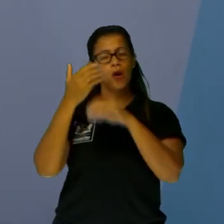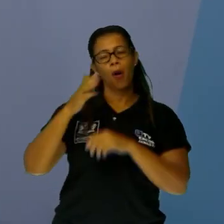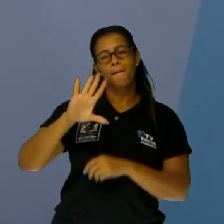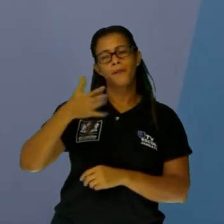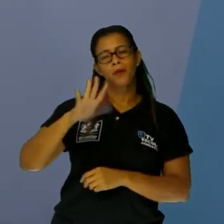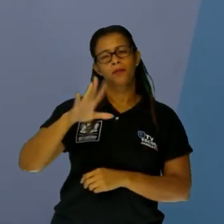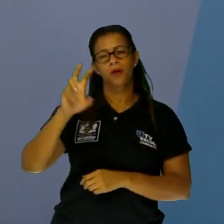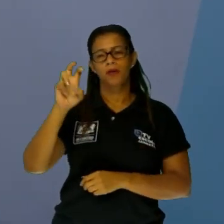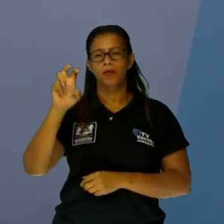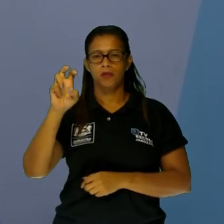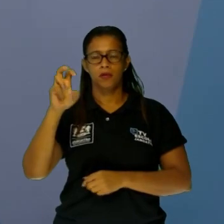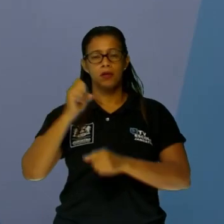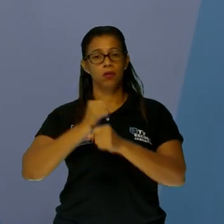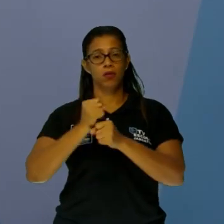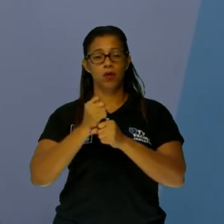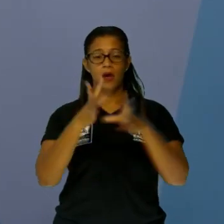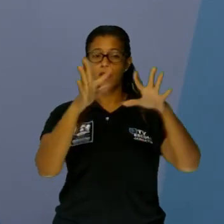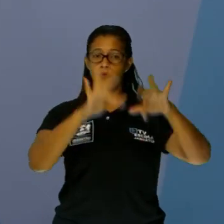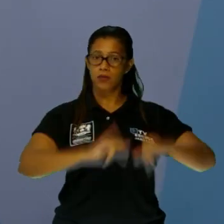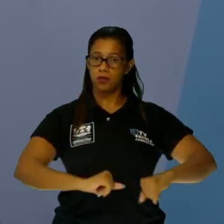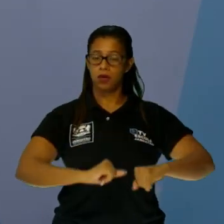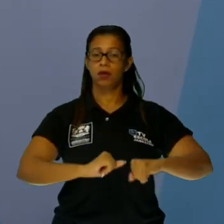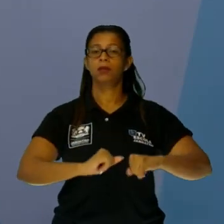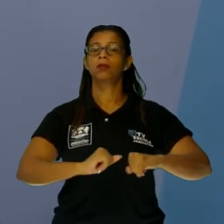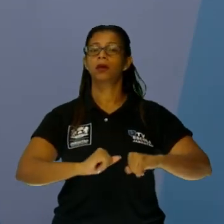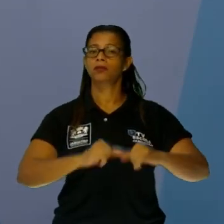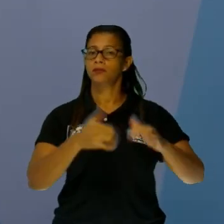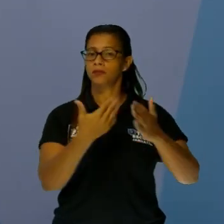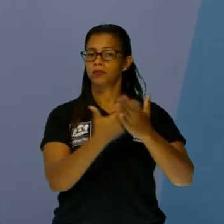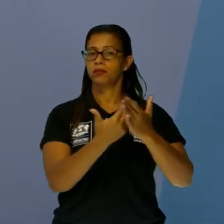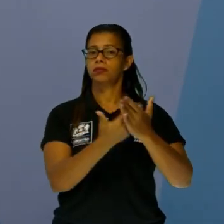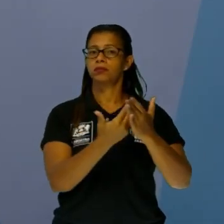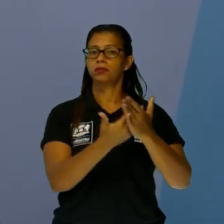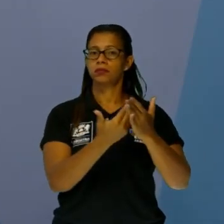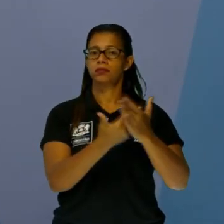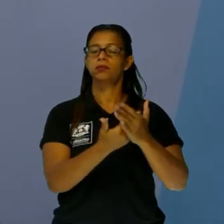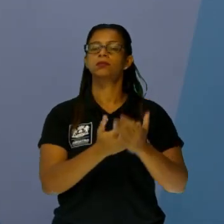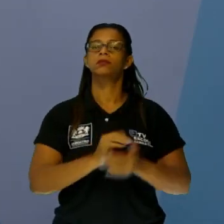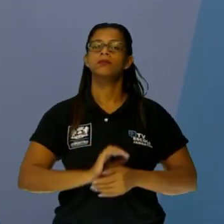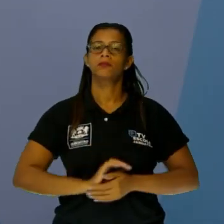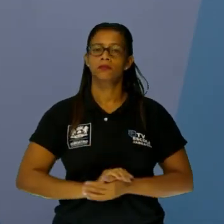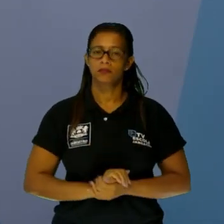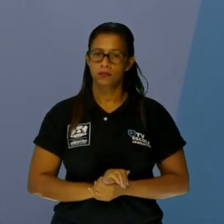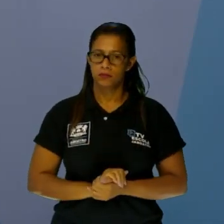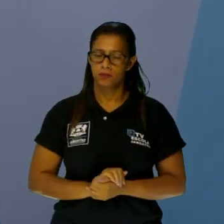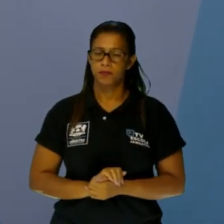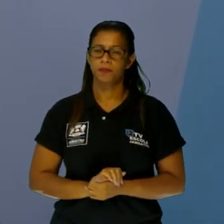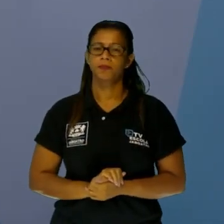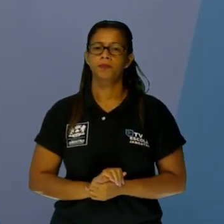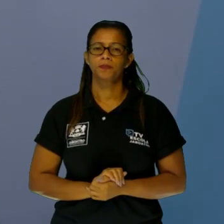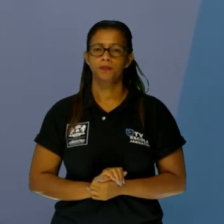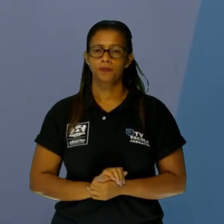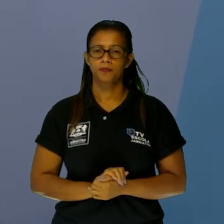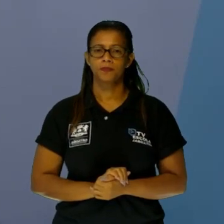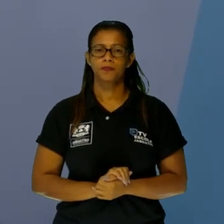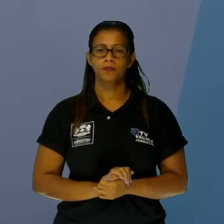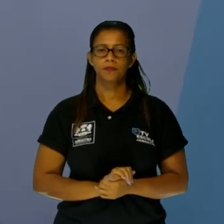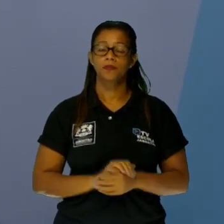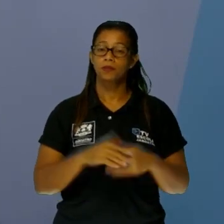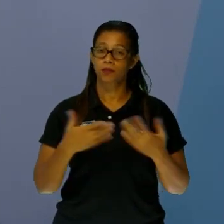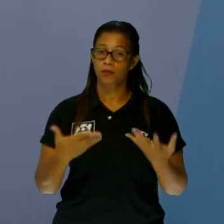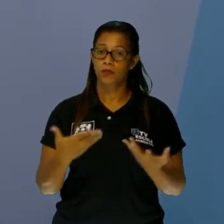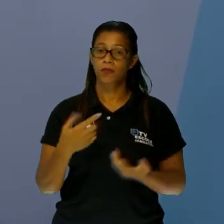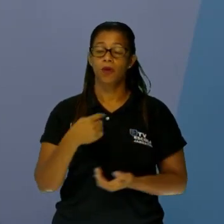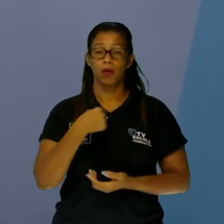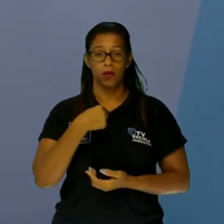que ela acabar a faculdade dela, né, a universidade, ela vai ser engenheira, né? Então essas daí são as